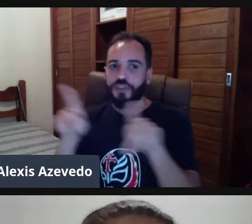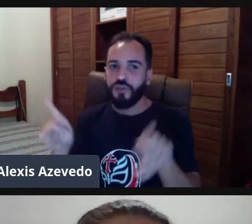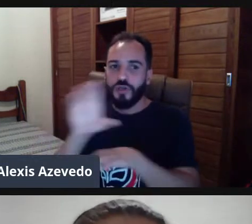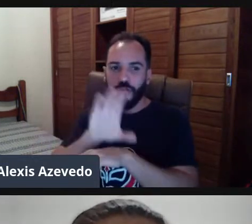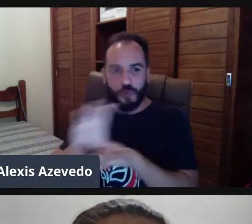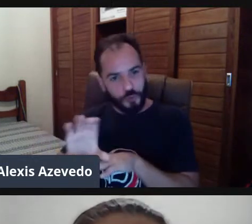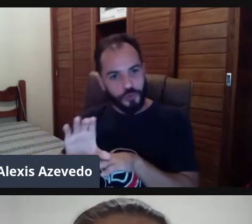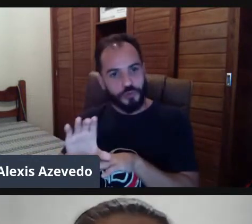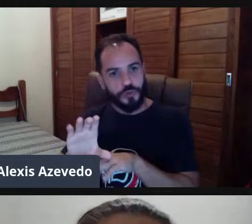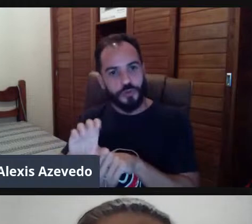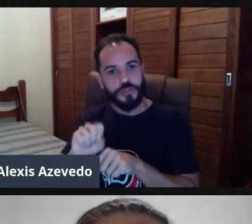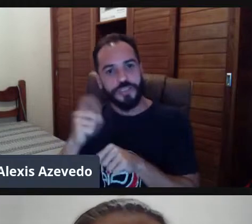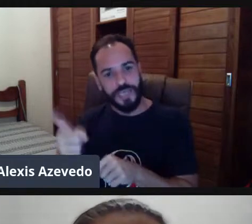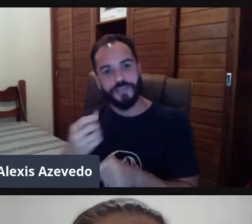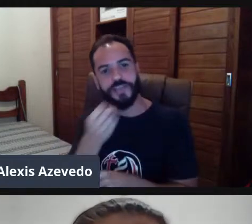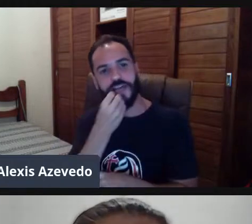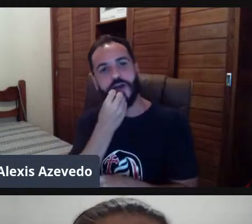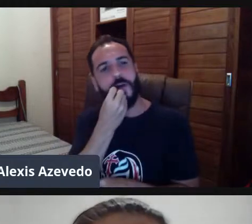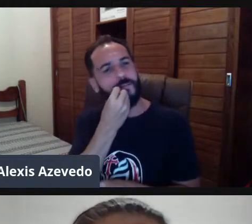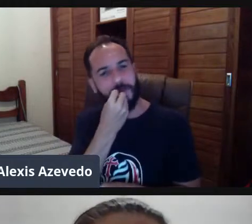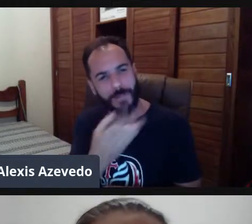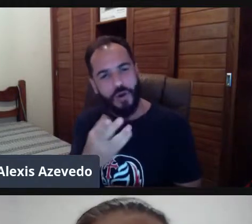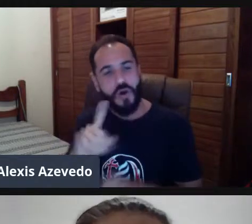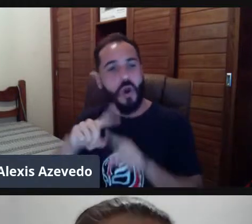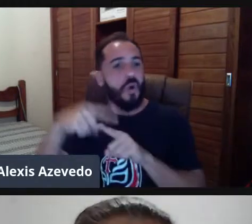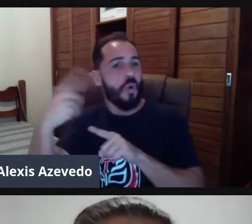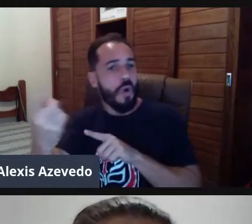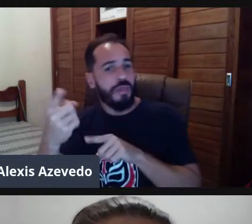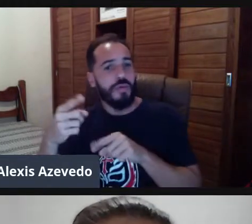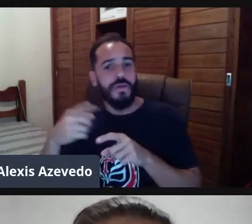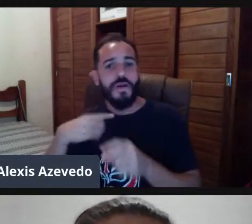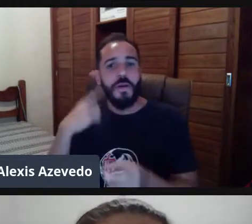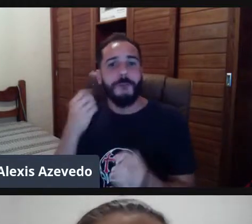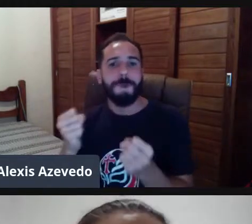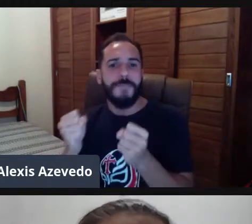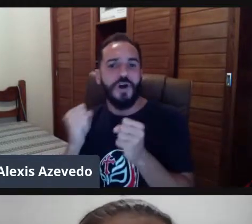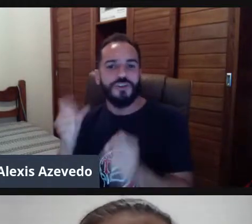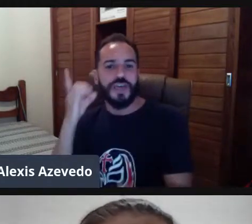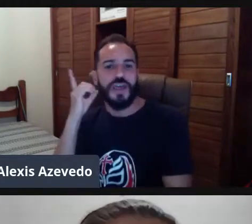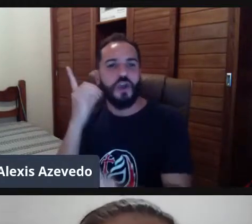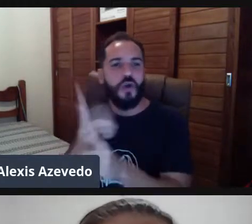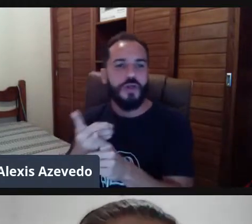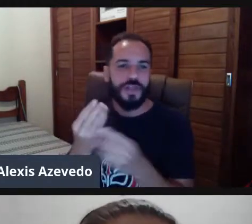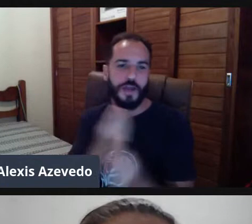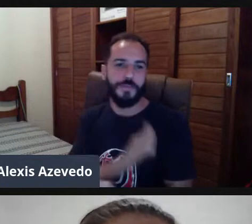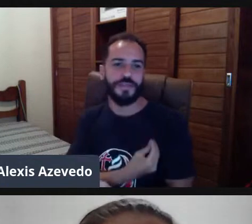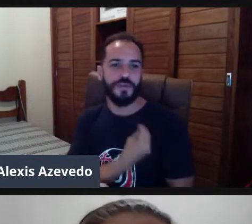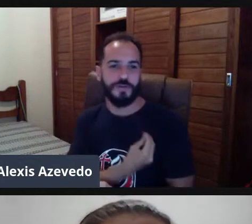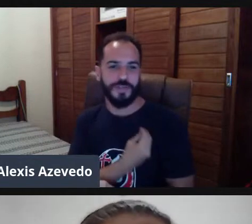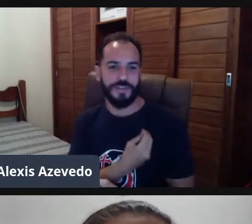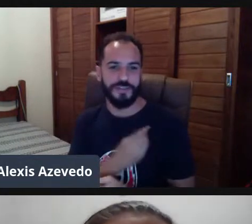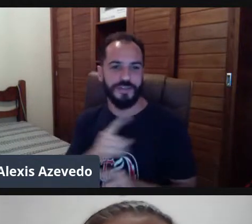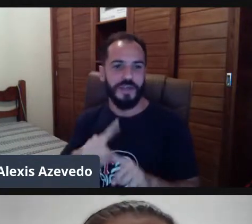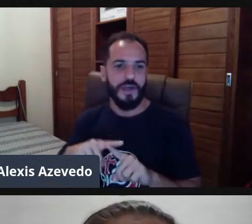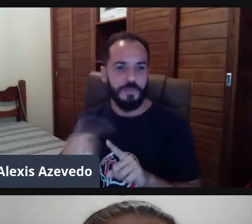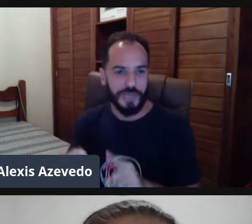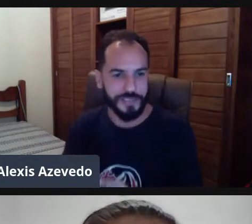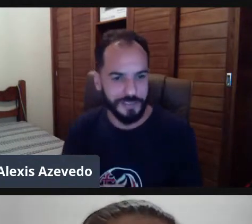é isso. Vai ser muito bom quando a gente puder se encontrar pessoalmente, mas já está sendo muito bom